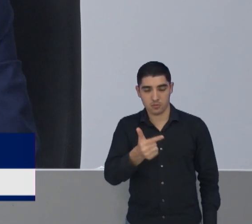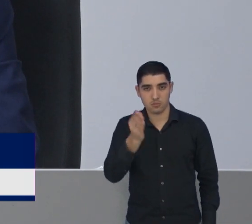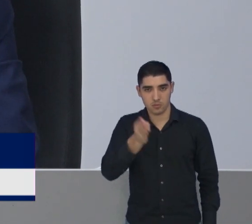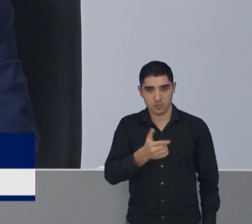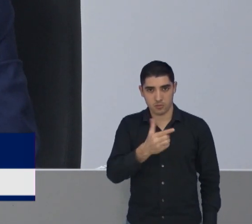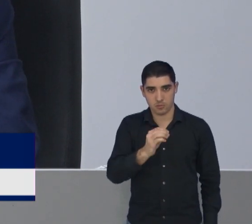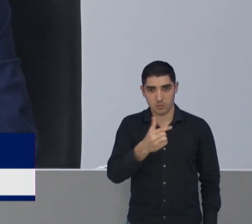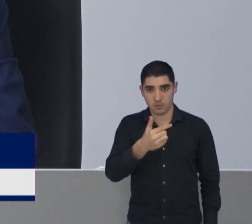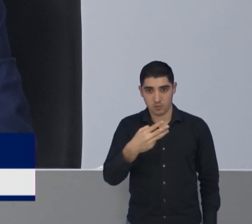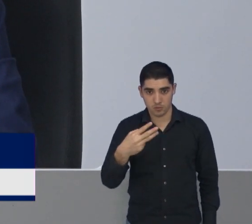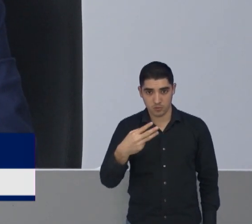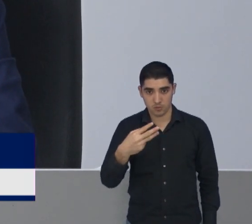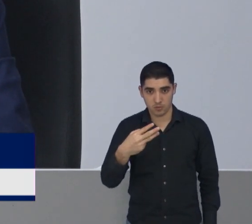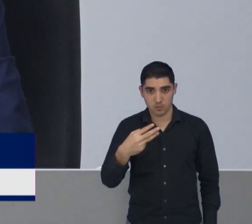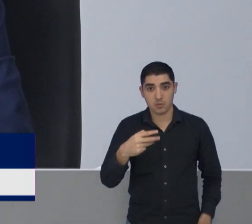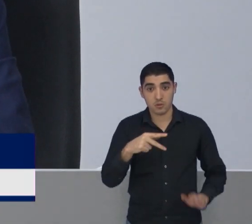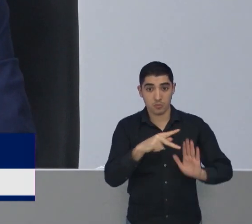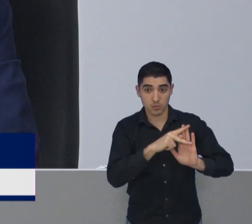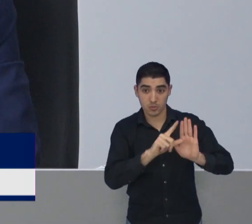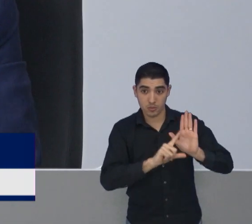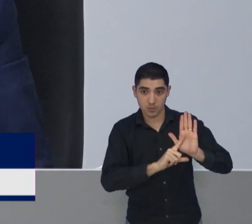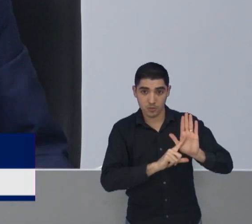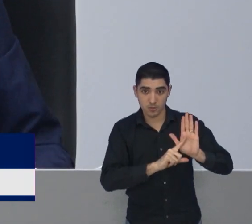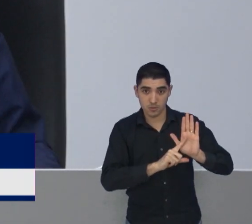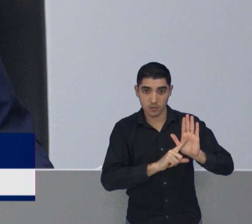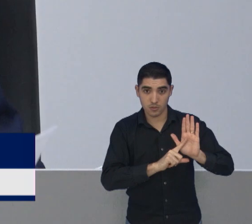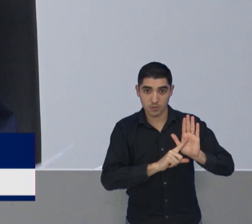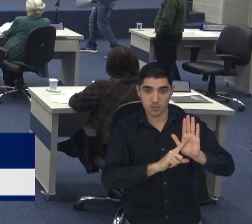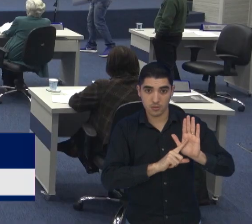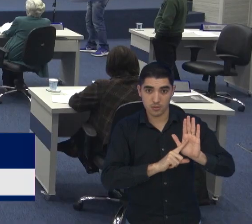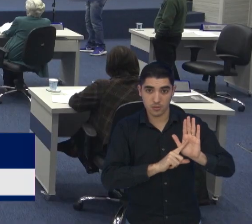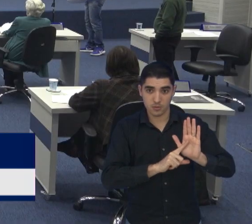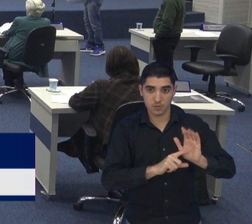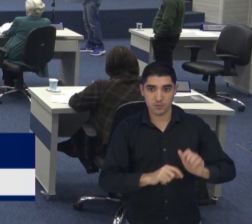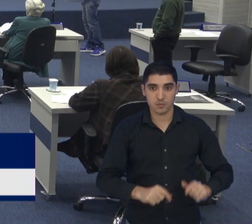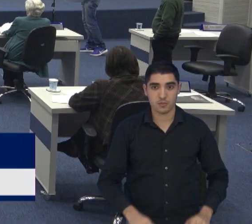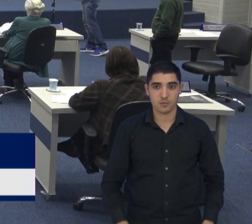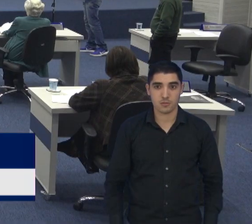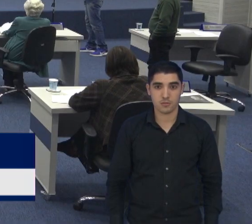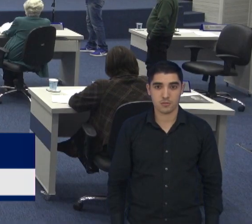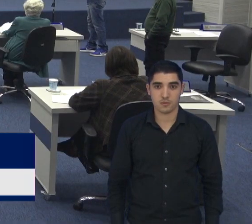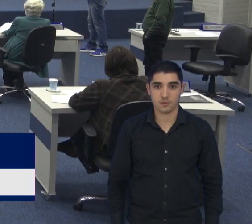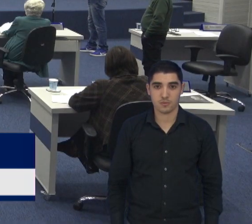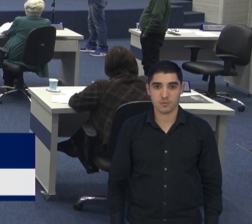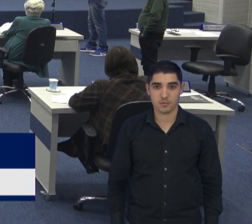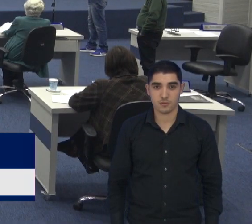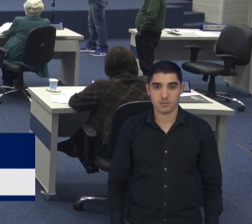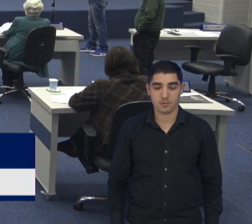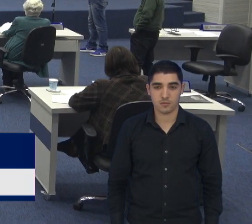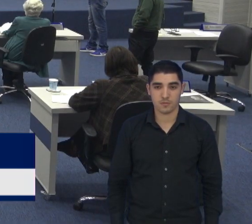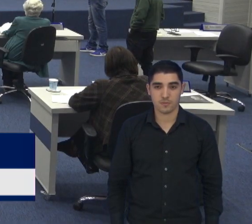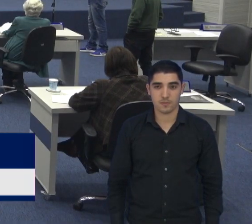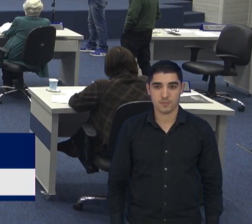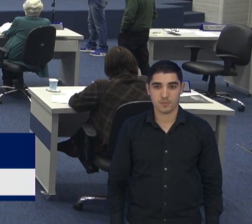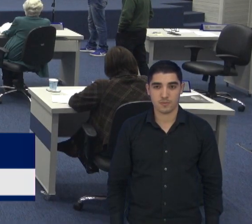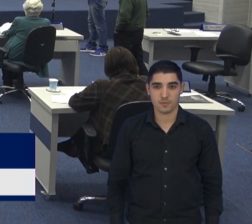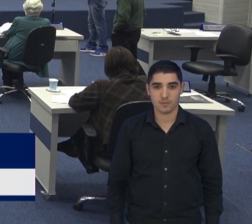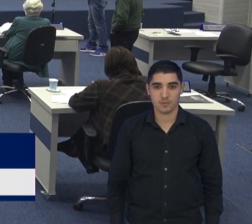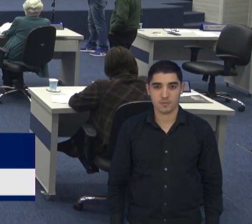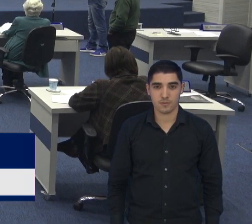10632/2023, projeto de lei. Não. Acho que não, faltou o substitutivo, né? Não, mas